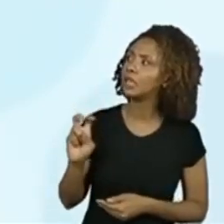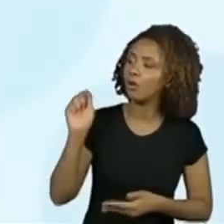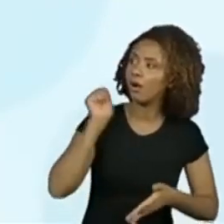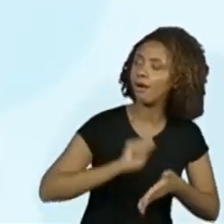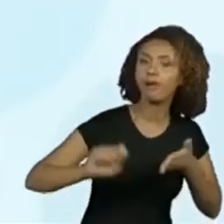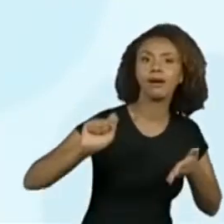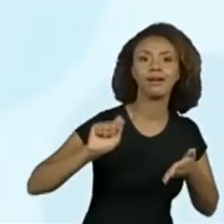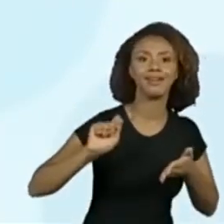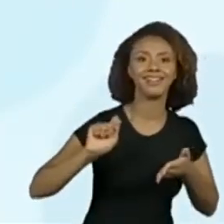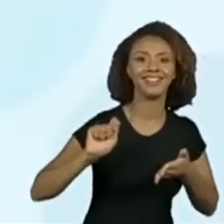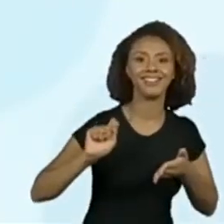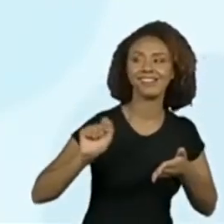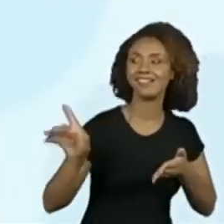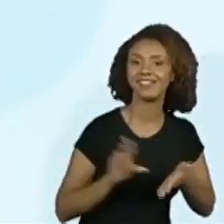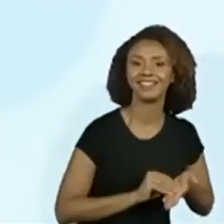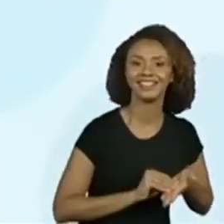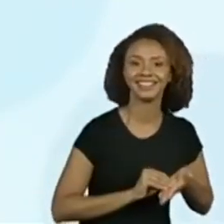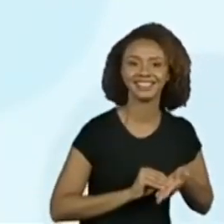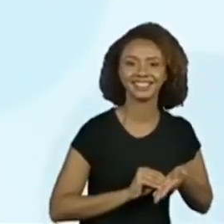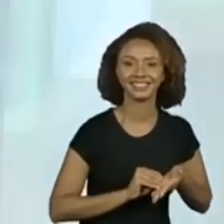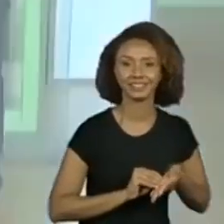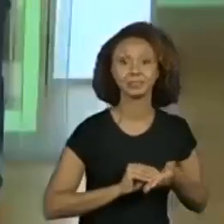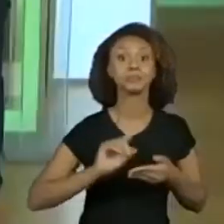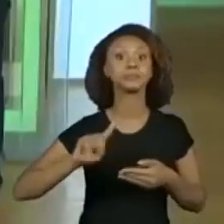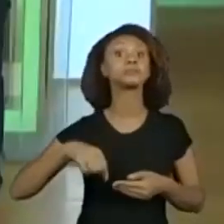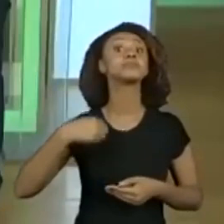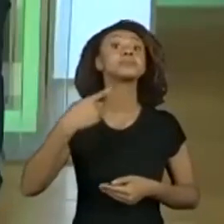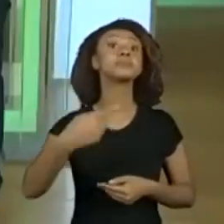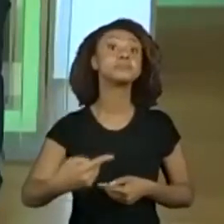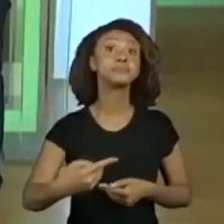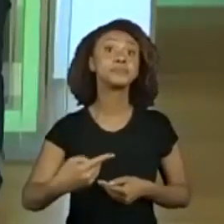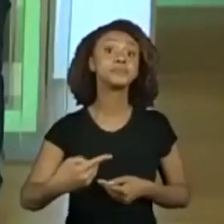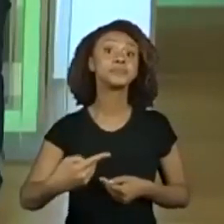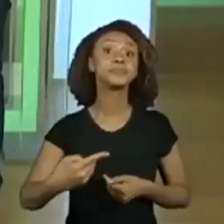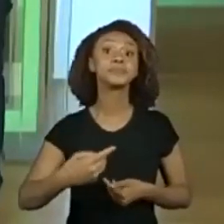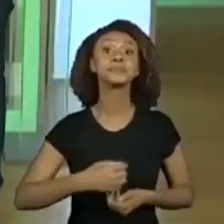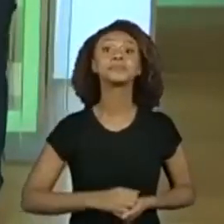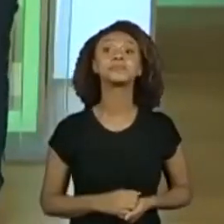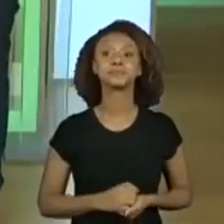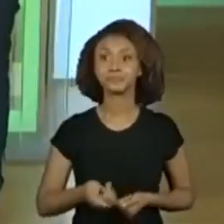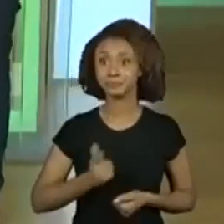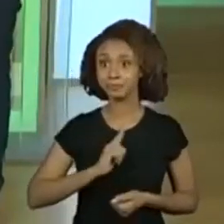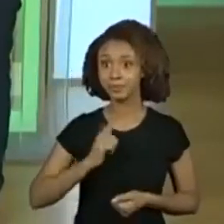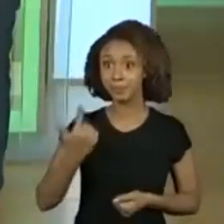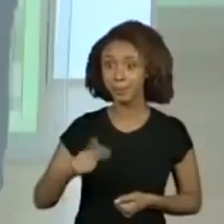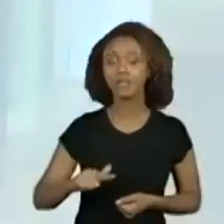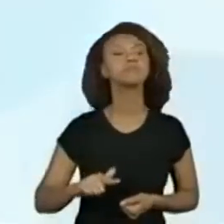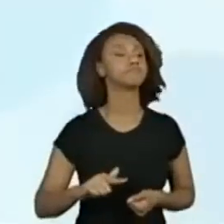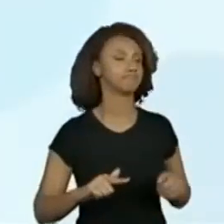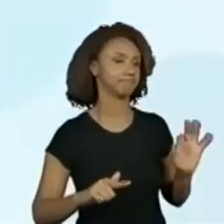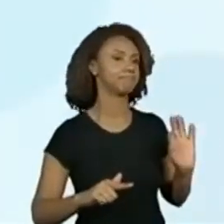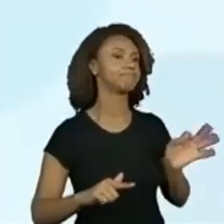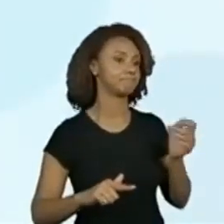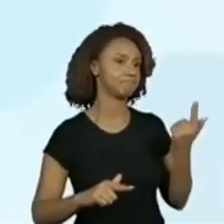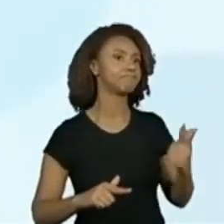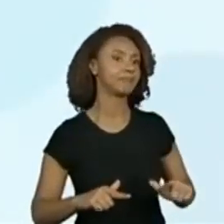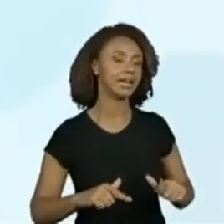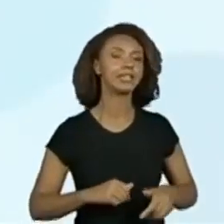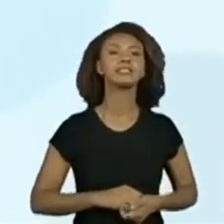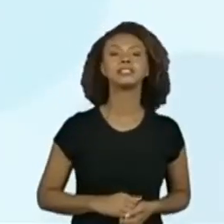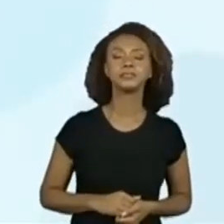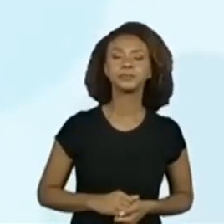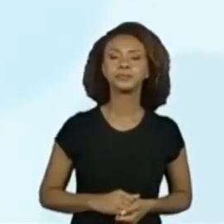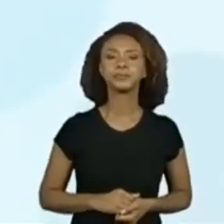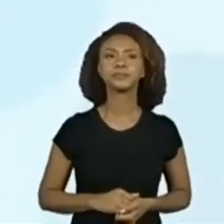essa pergunta então vamos pra próxima vamos temos mais não é temos olha só a próxima pergunta é assim